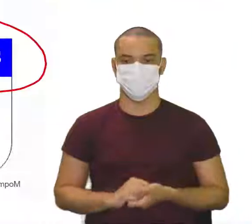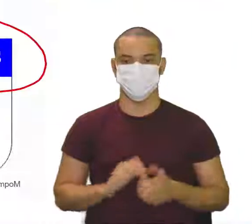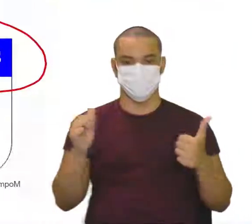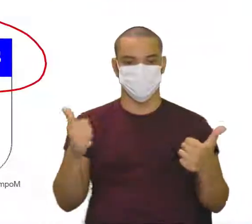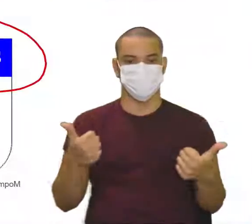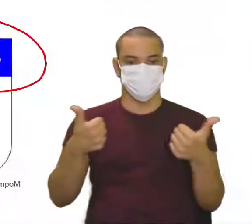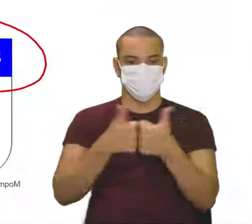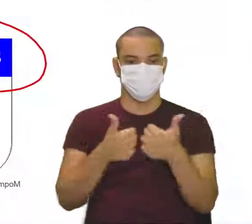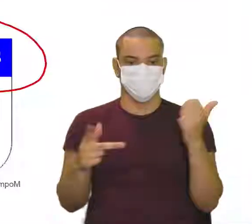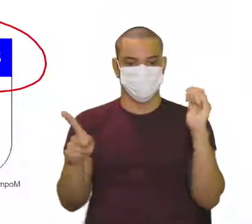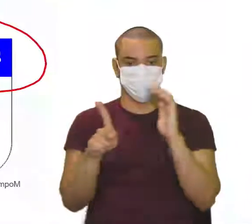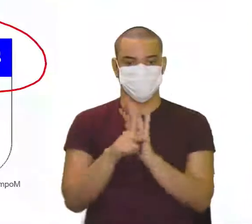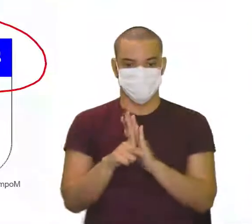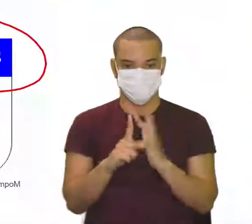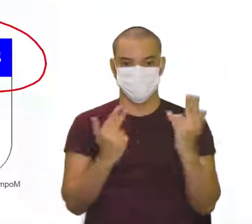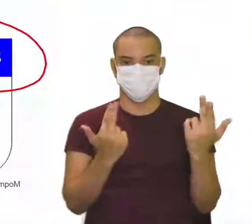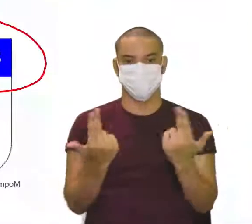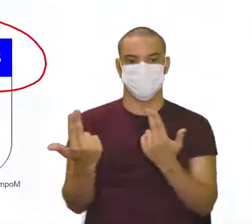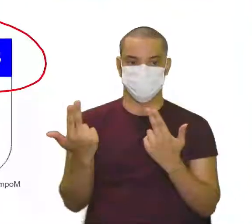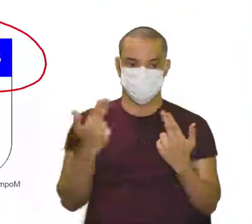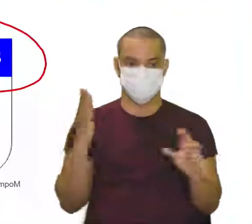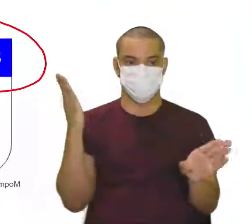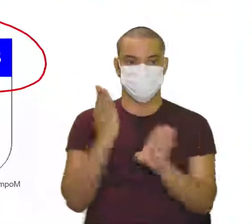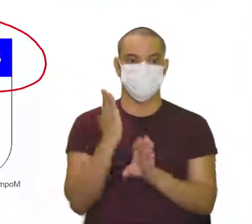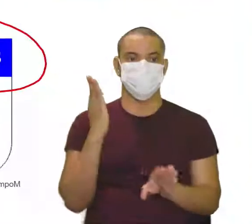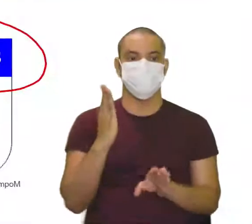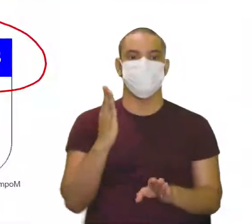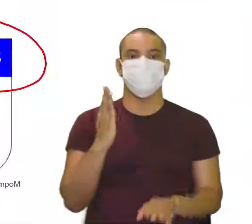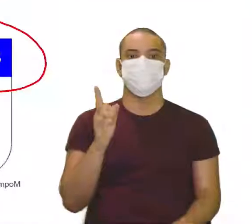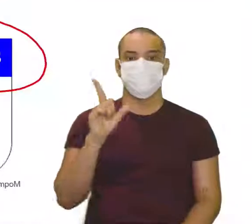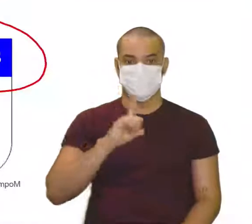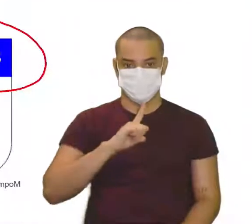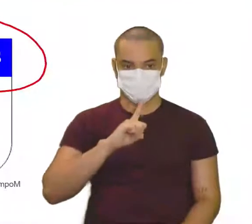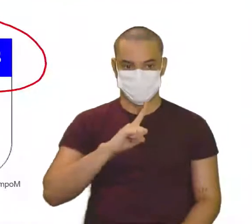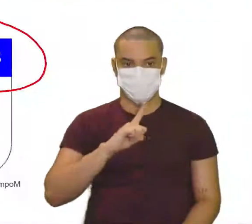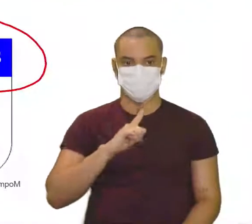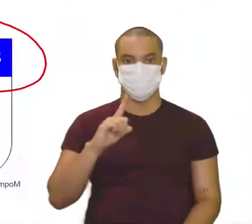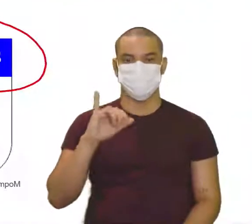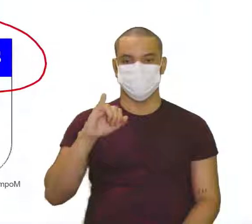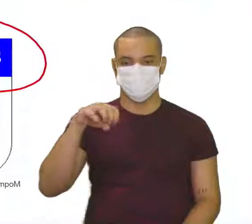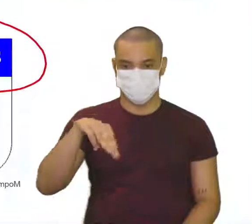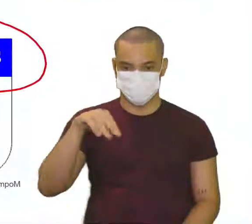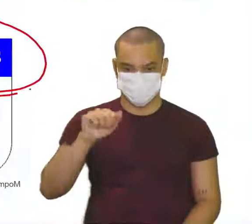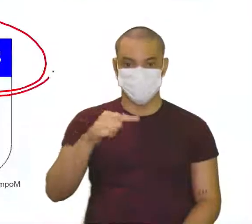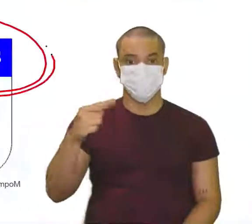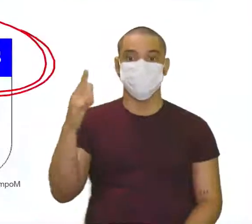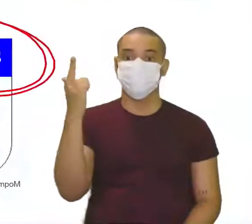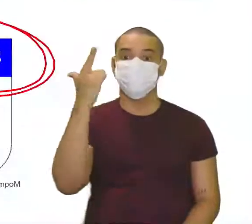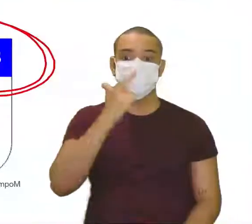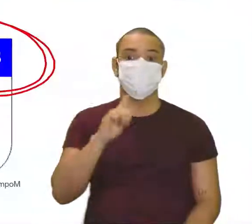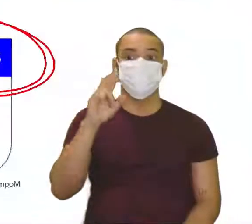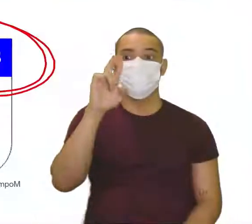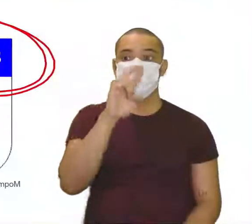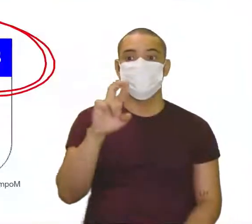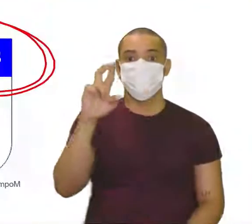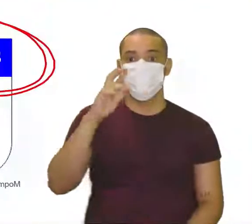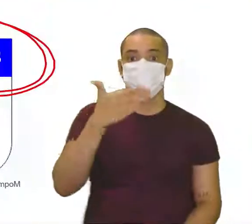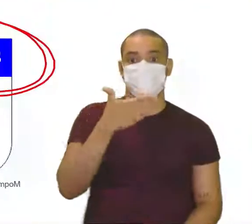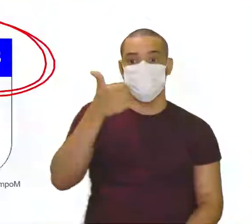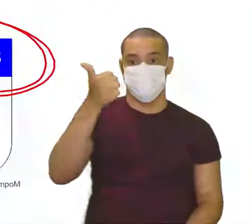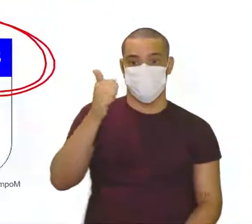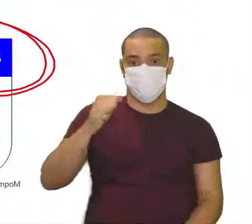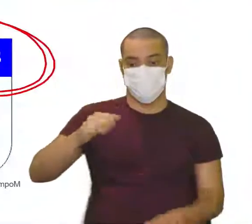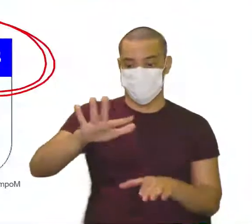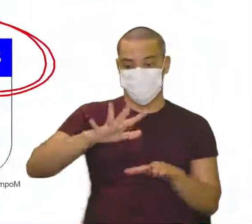aproxima um campo magnético uniforme. Então, ímãs desse formato aqui, a gente consegue observar melhor esse